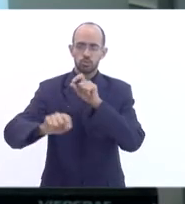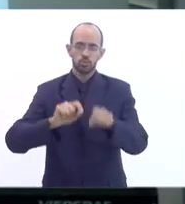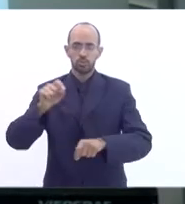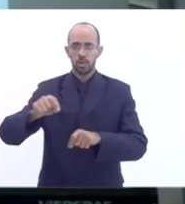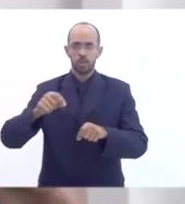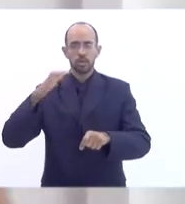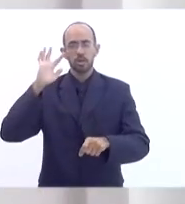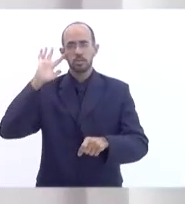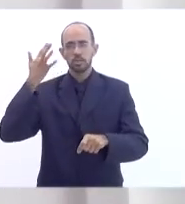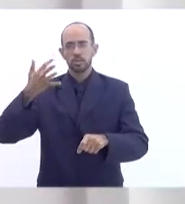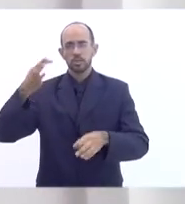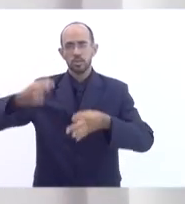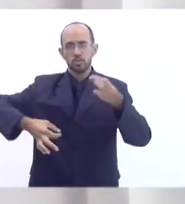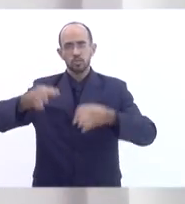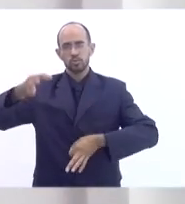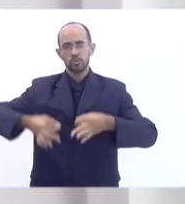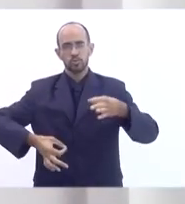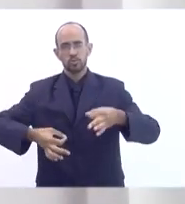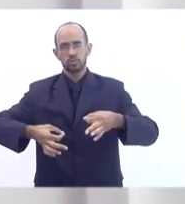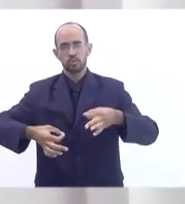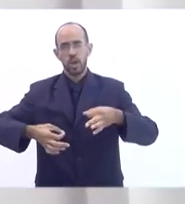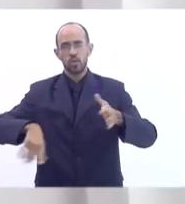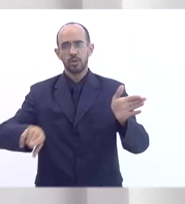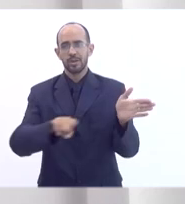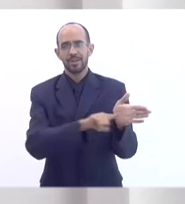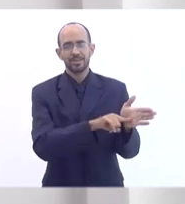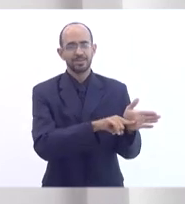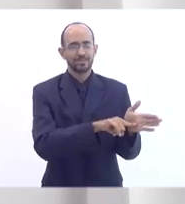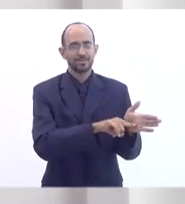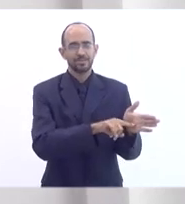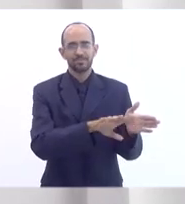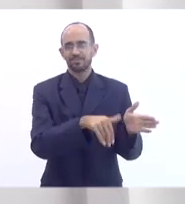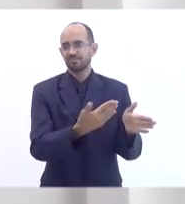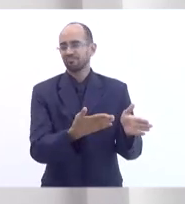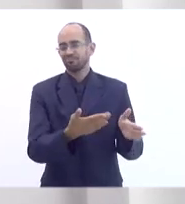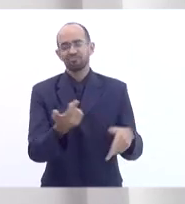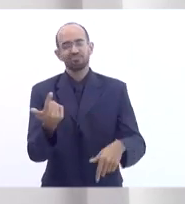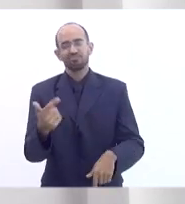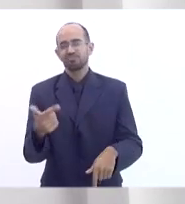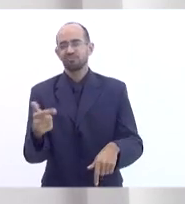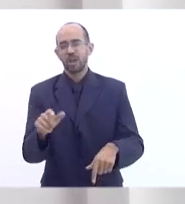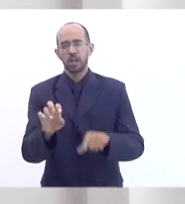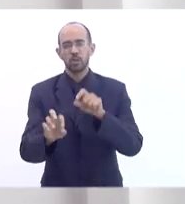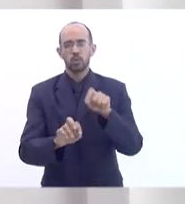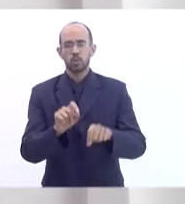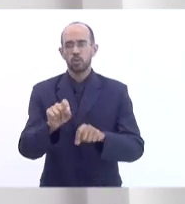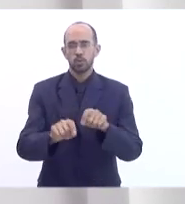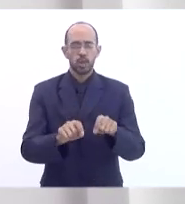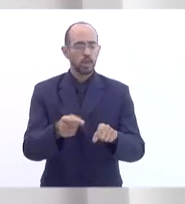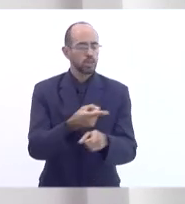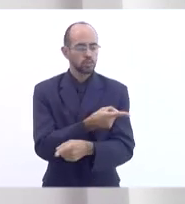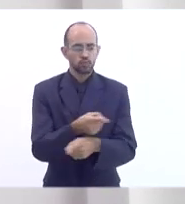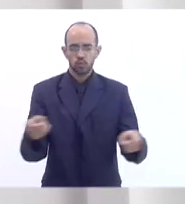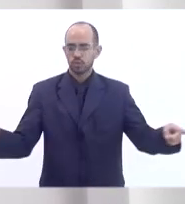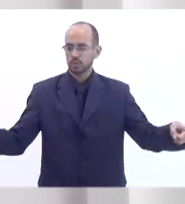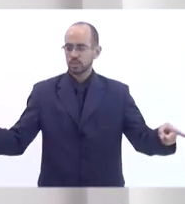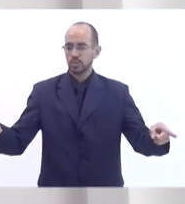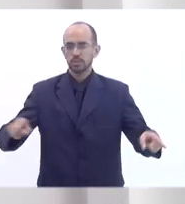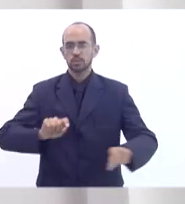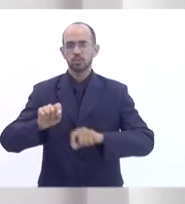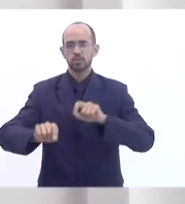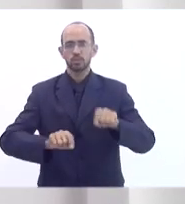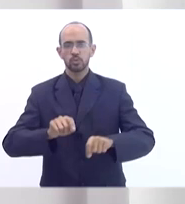definitiva desde favorável então não existe no caso dos Senhores uma